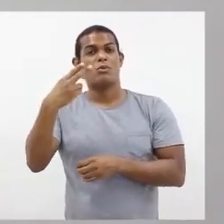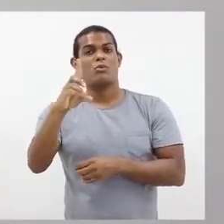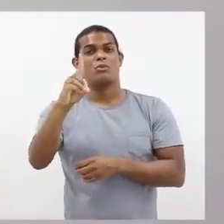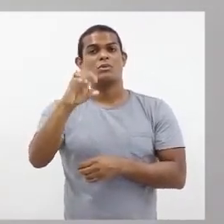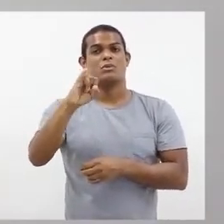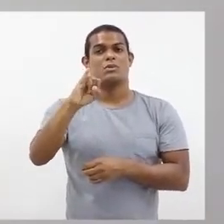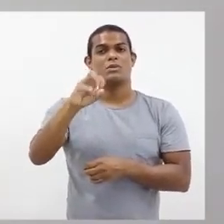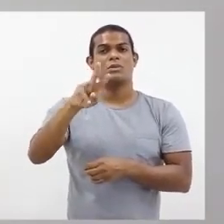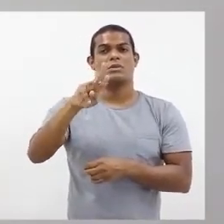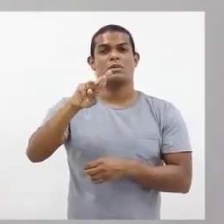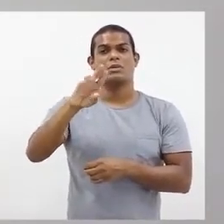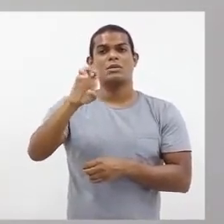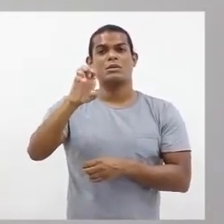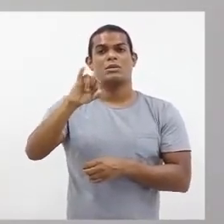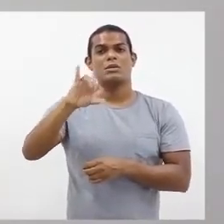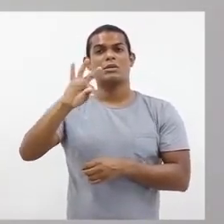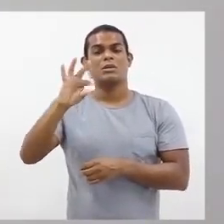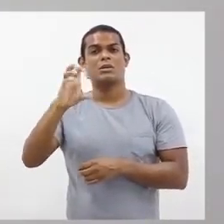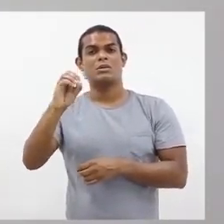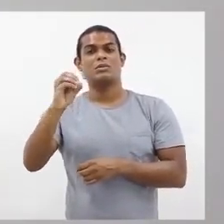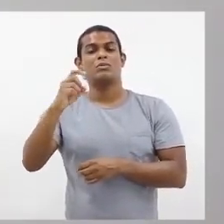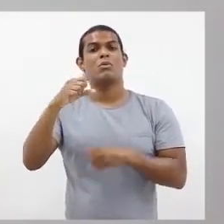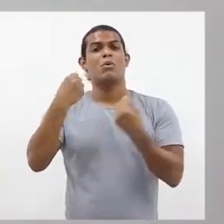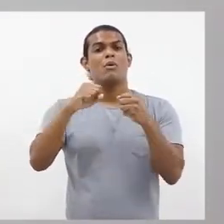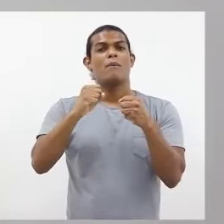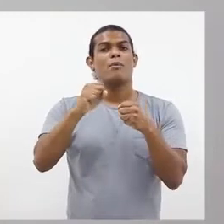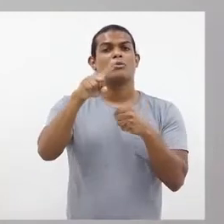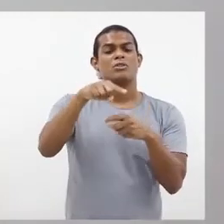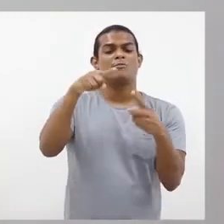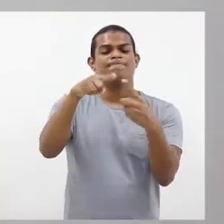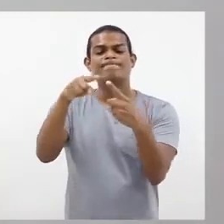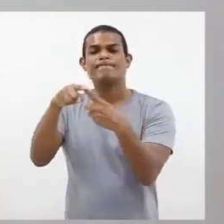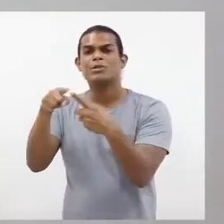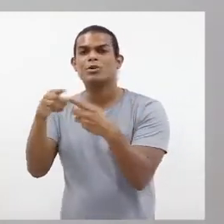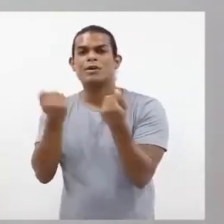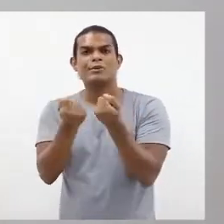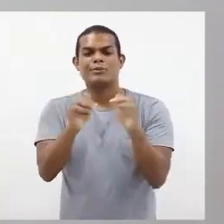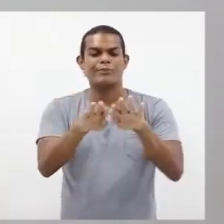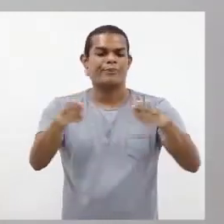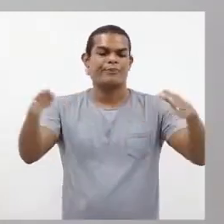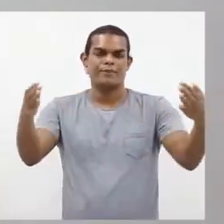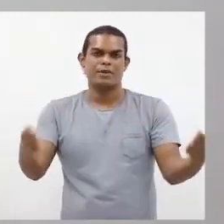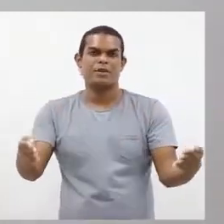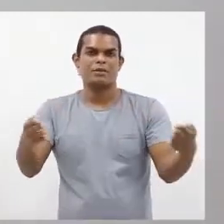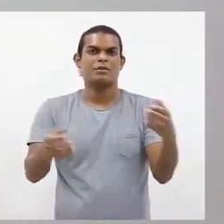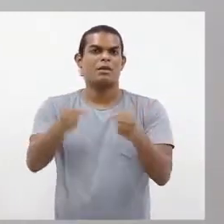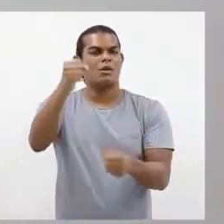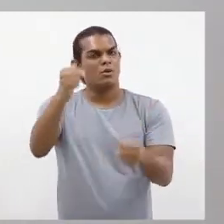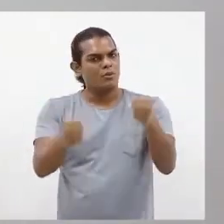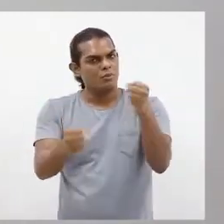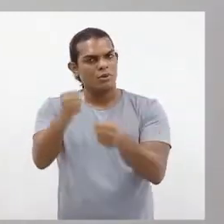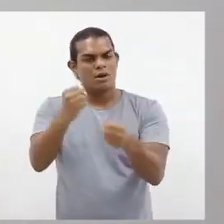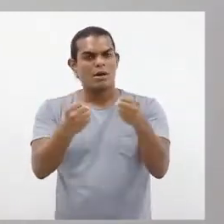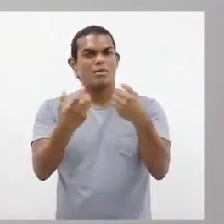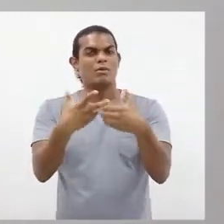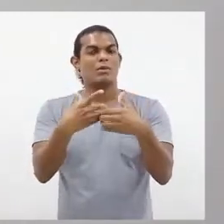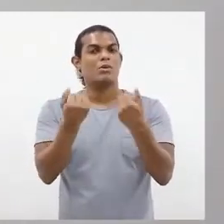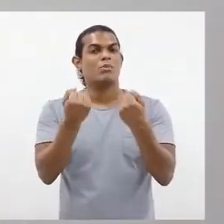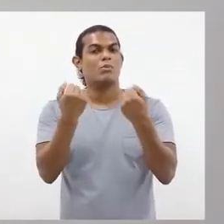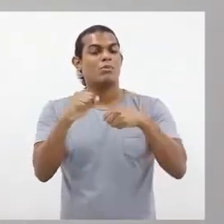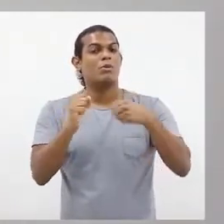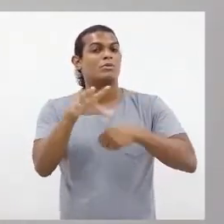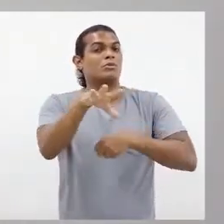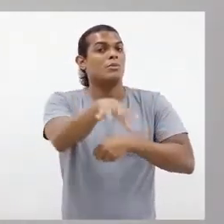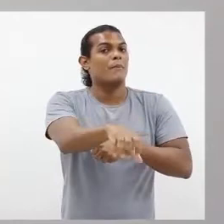tangíveis, como uma mesa, um carro, tá? Coisas que possuem uma matéria física, de fato, que